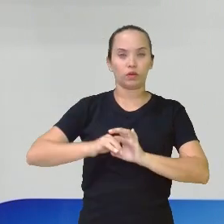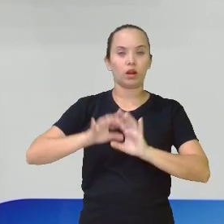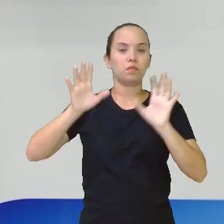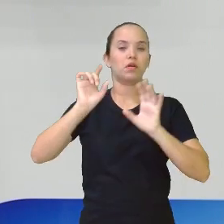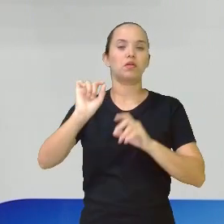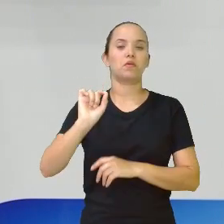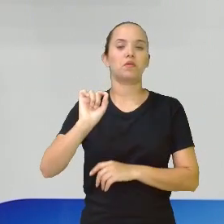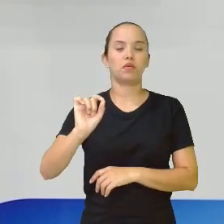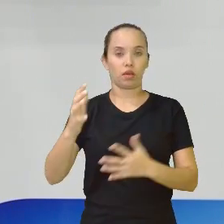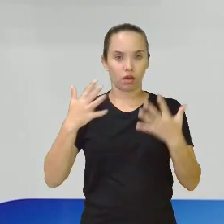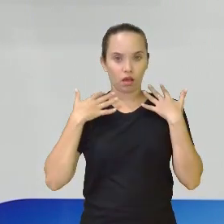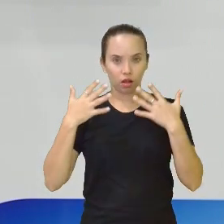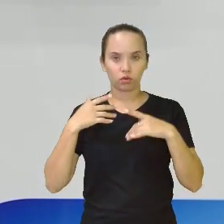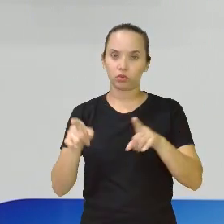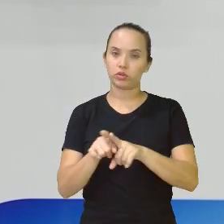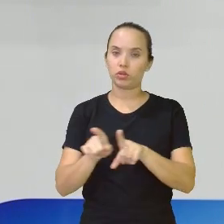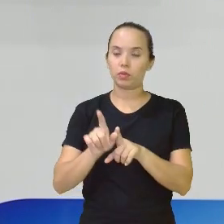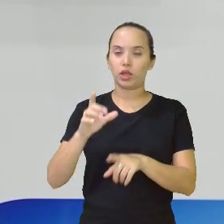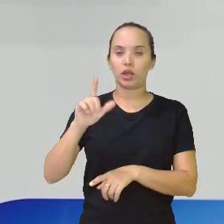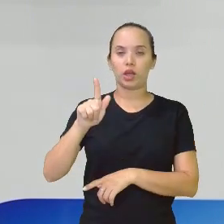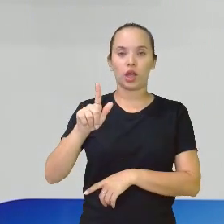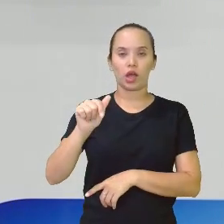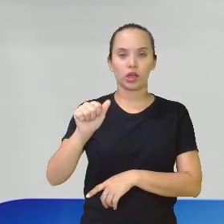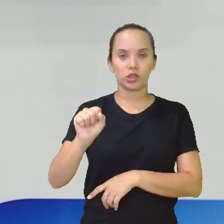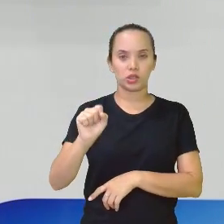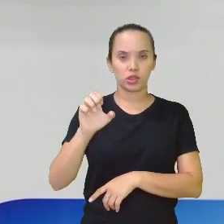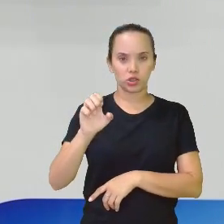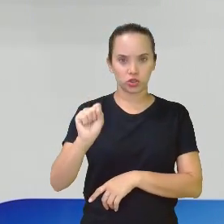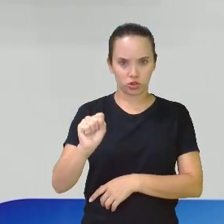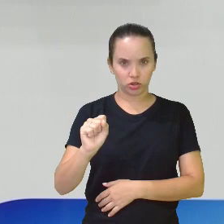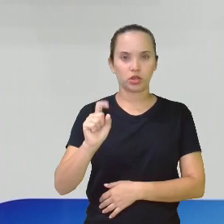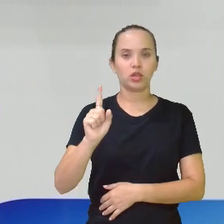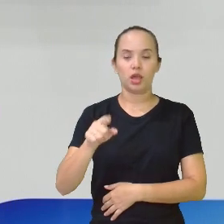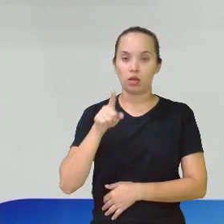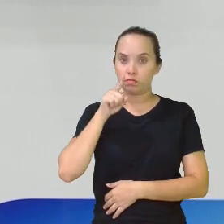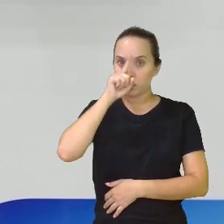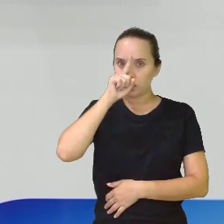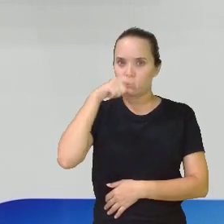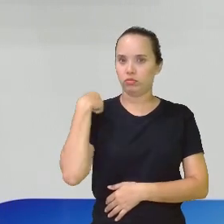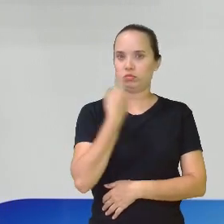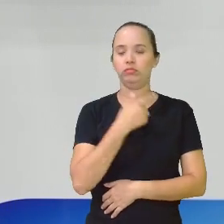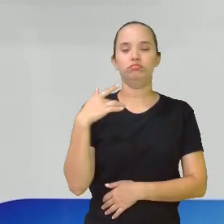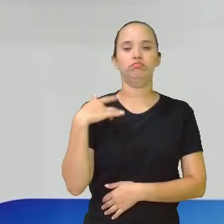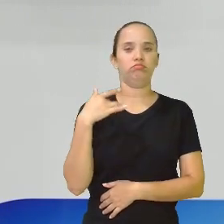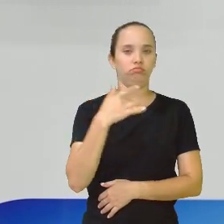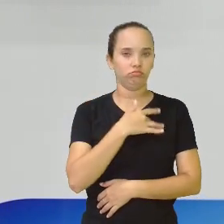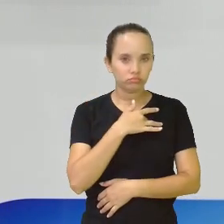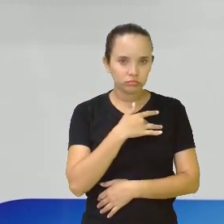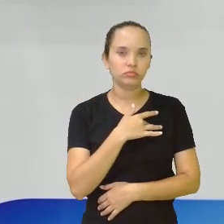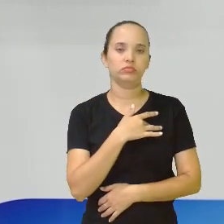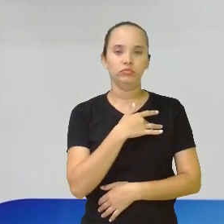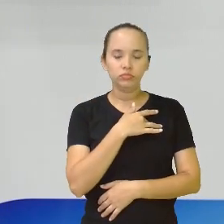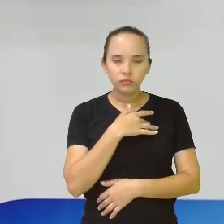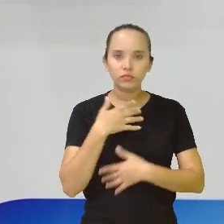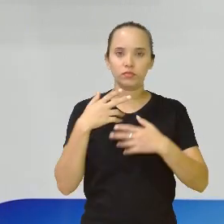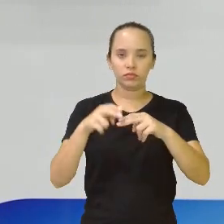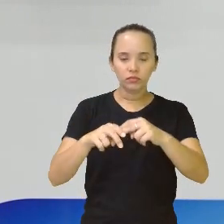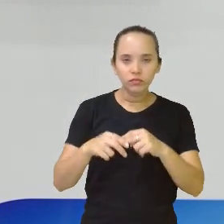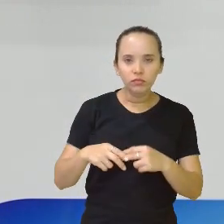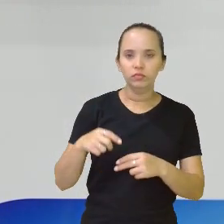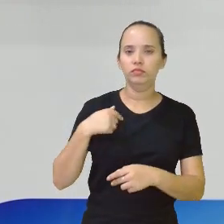E muitos desses gases são nocivos, prejudiciais à nossa saúde. Por isso, pensa-se cada vez mais